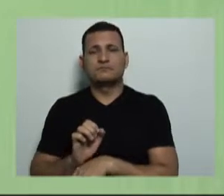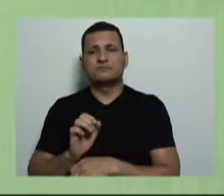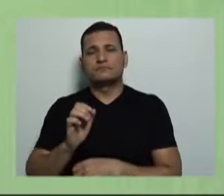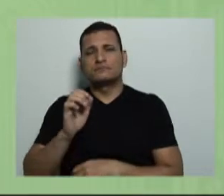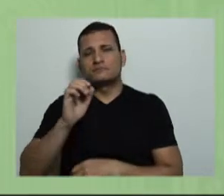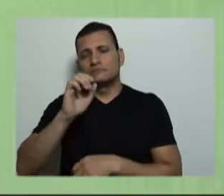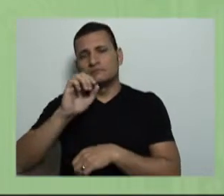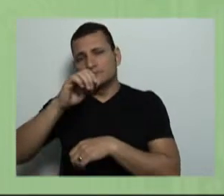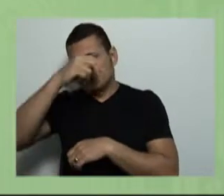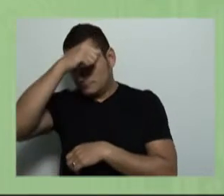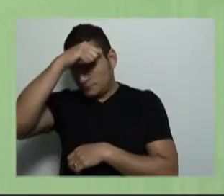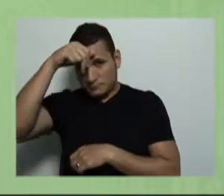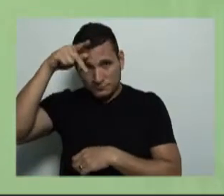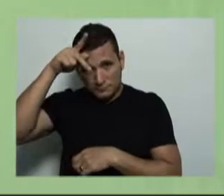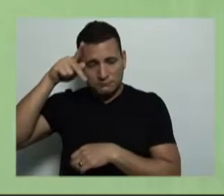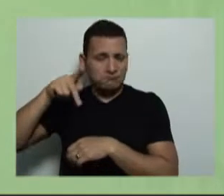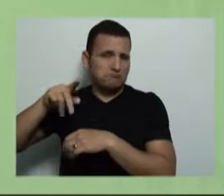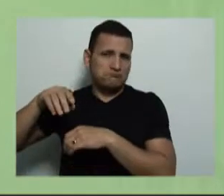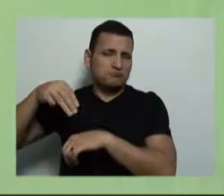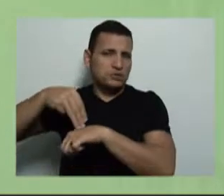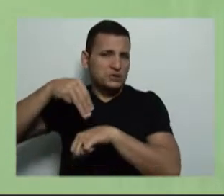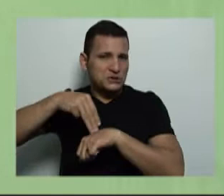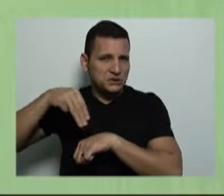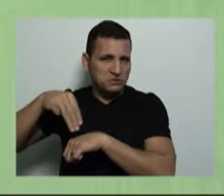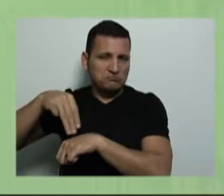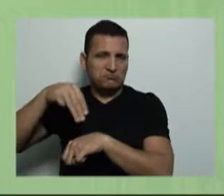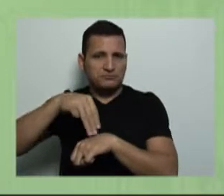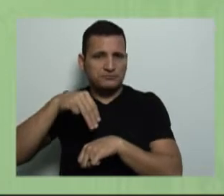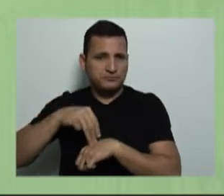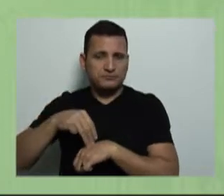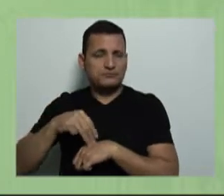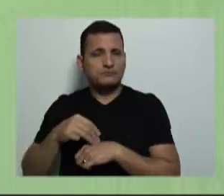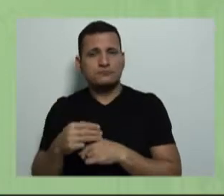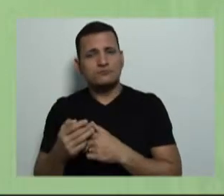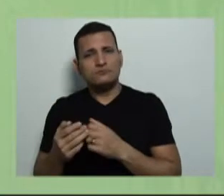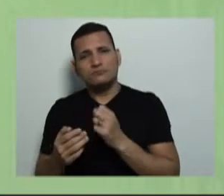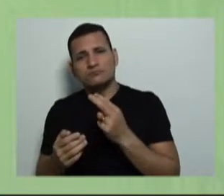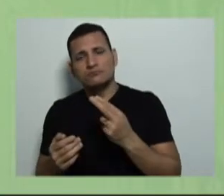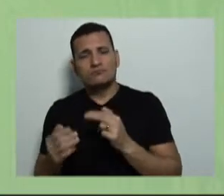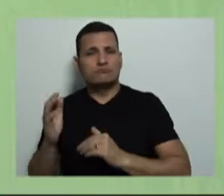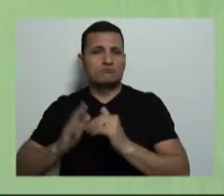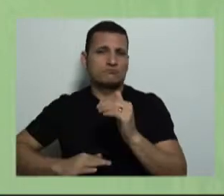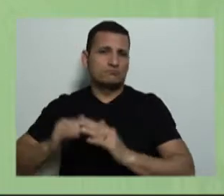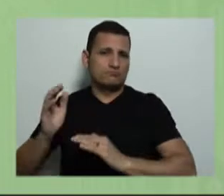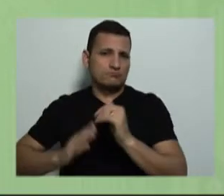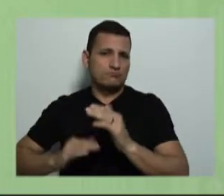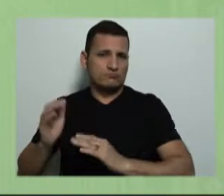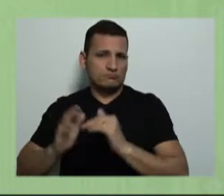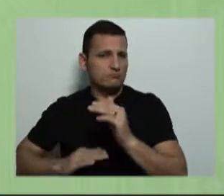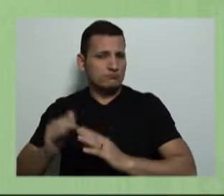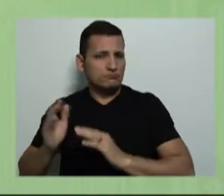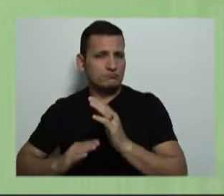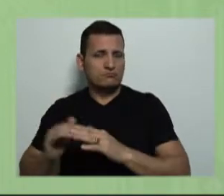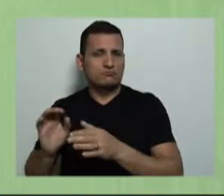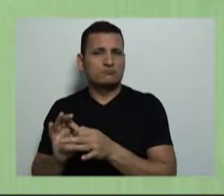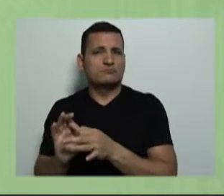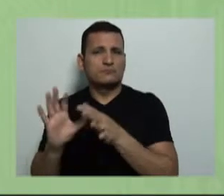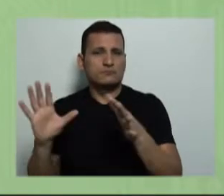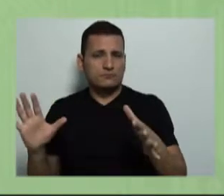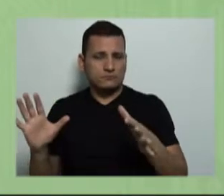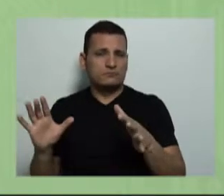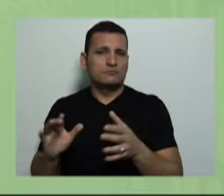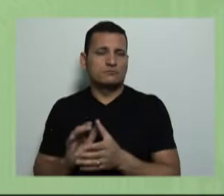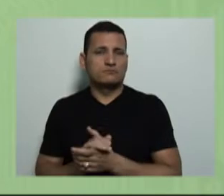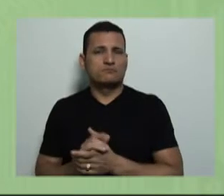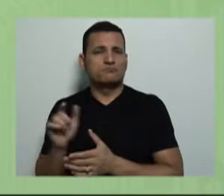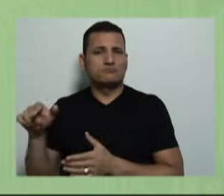municípios, bem como profissionais liberais de nível superior, devidamente registrados em seus